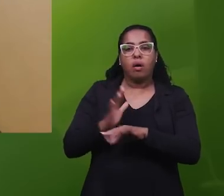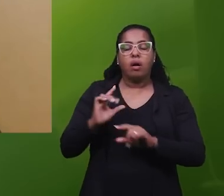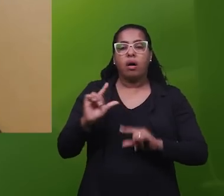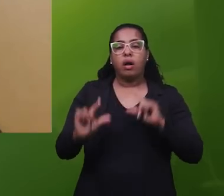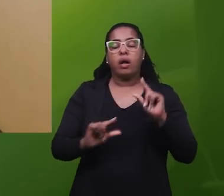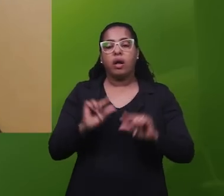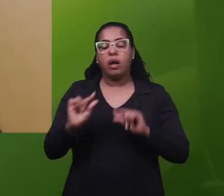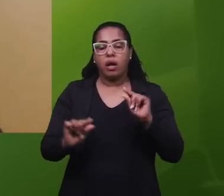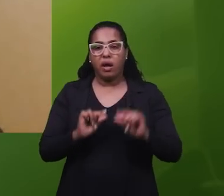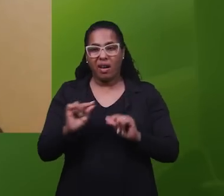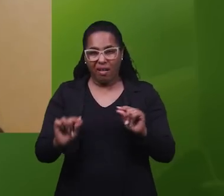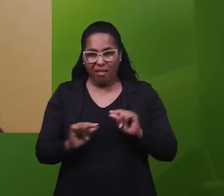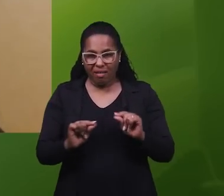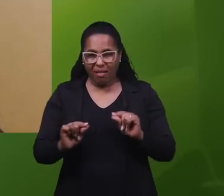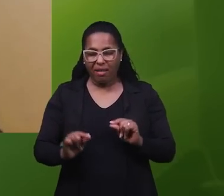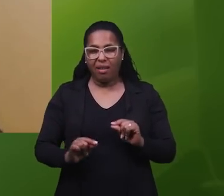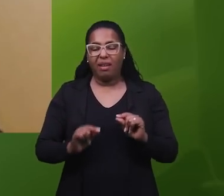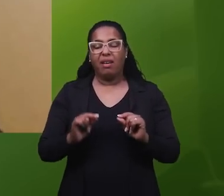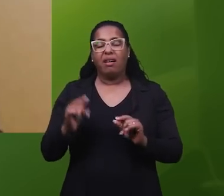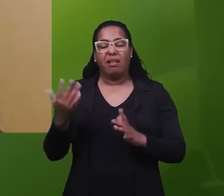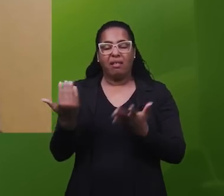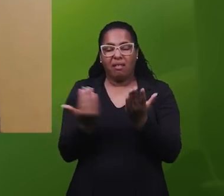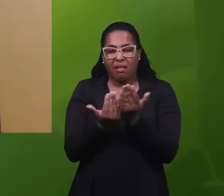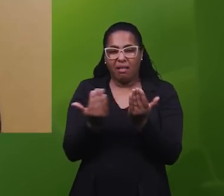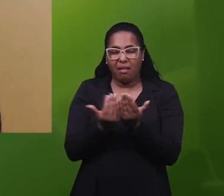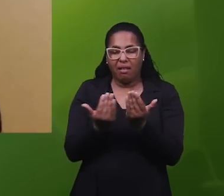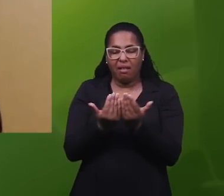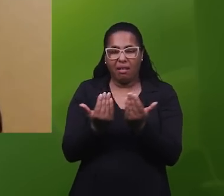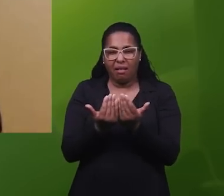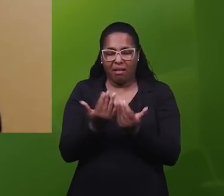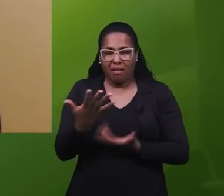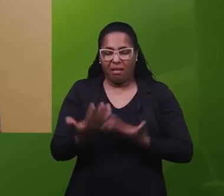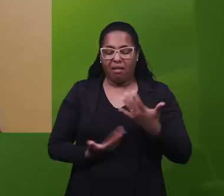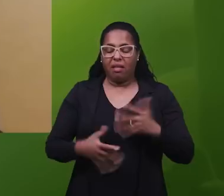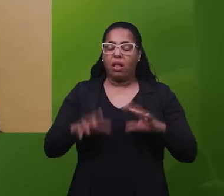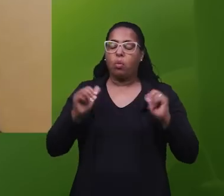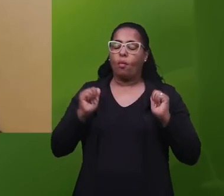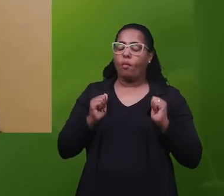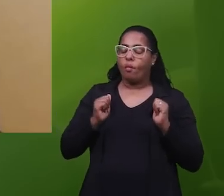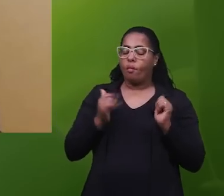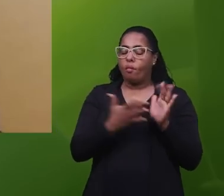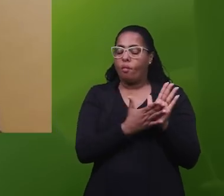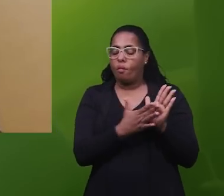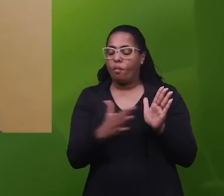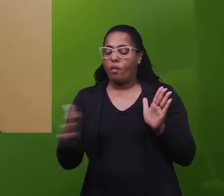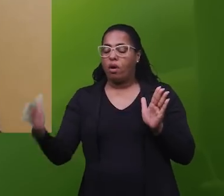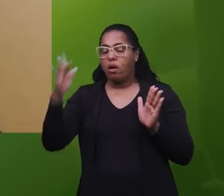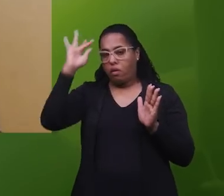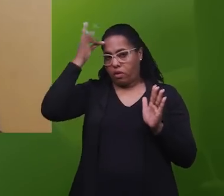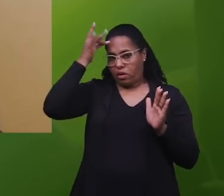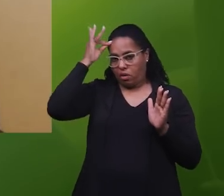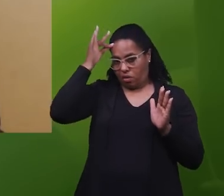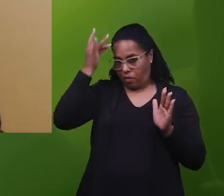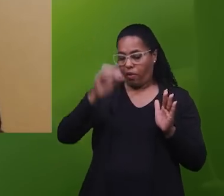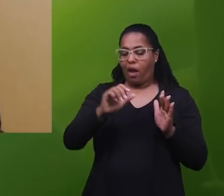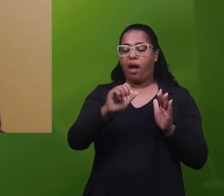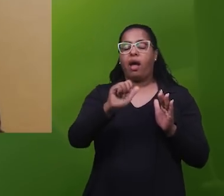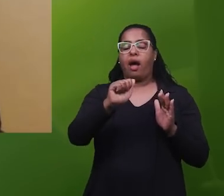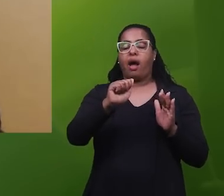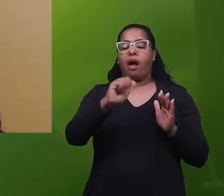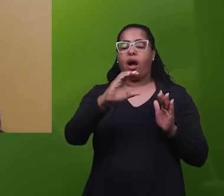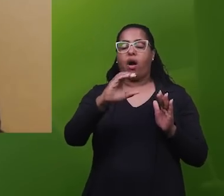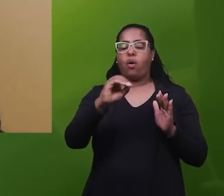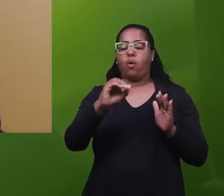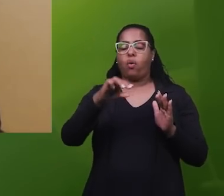comodismo, o crente se acomodar na sua jornada espiritual,